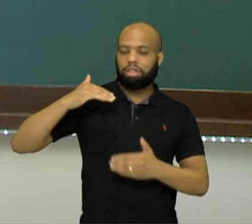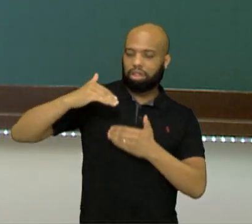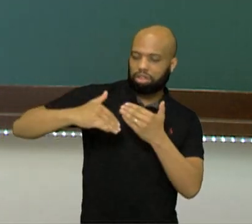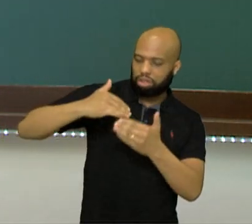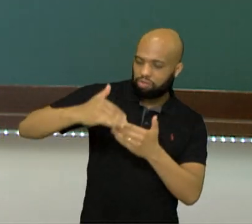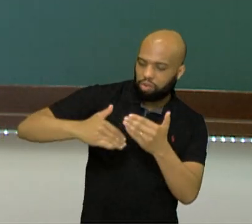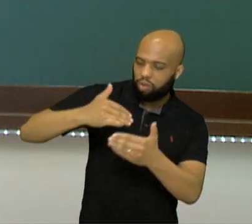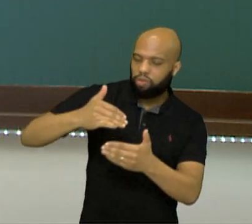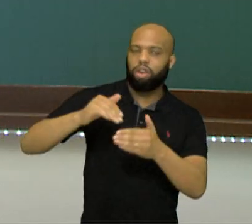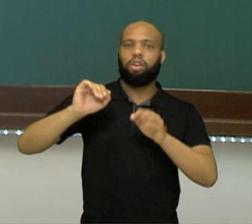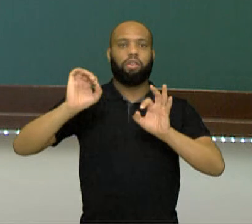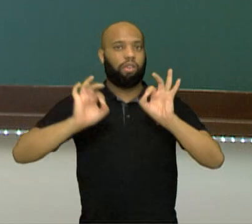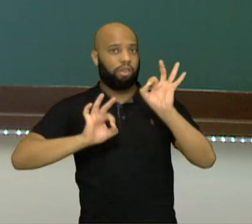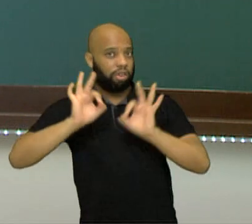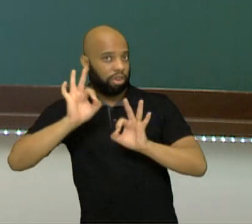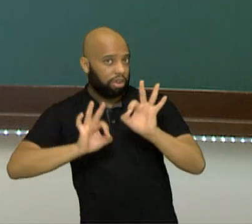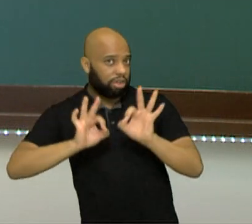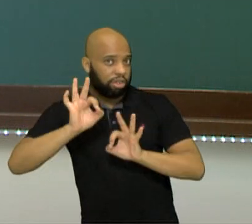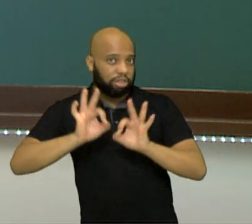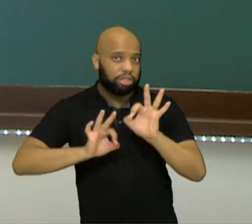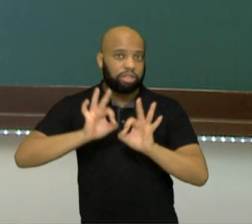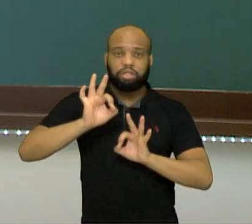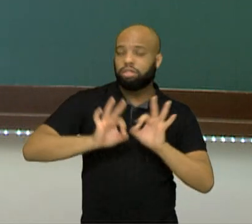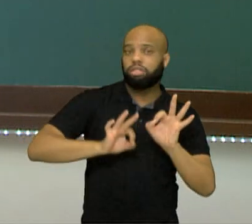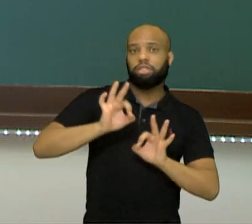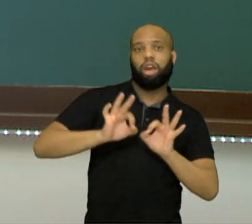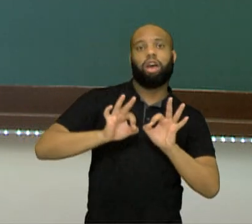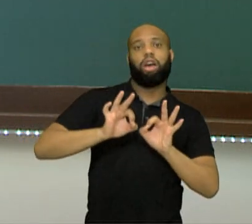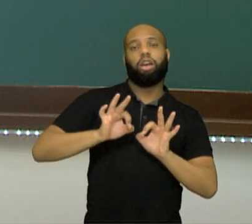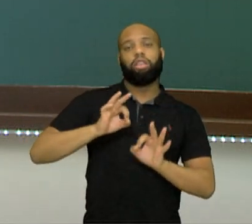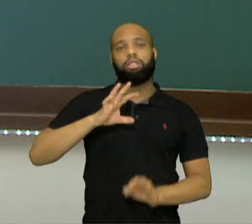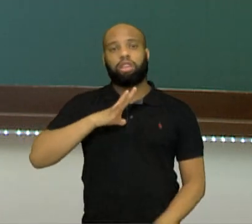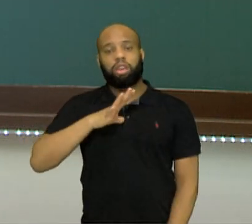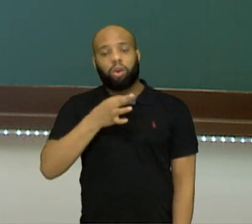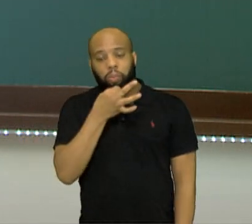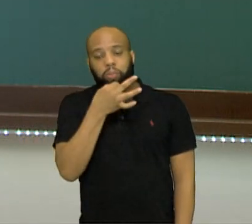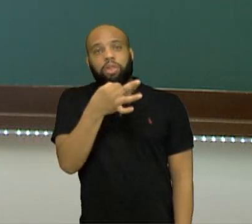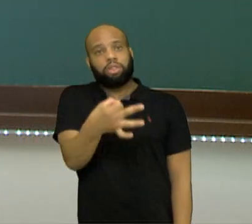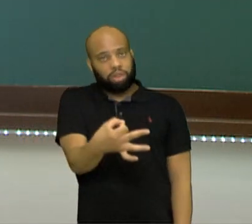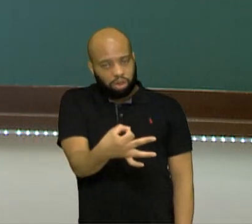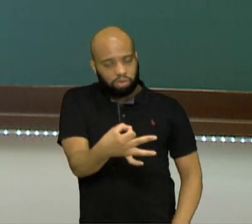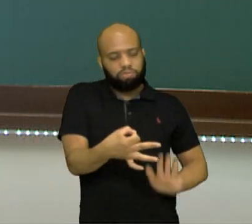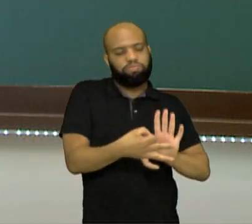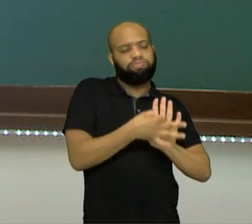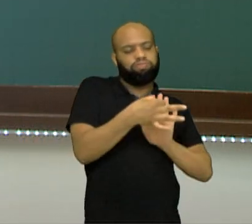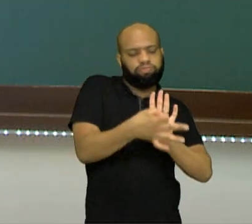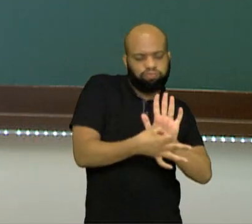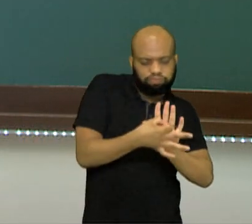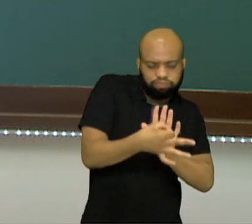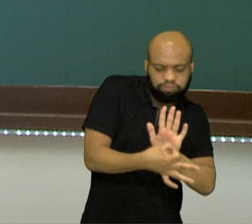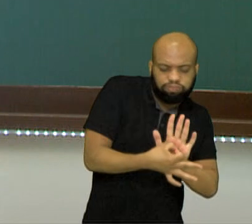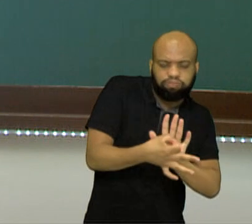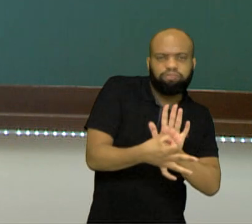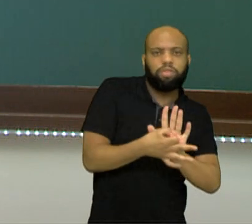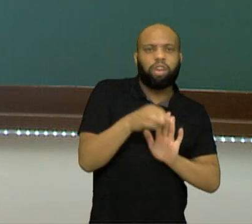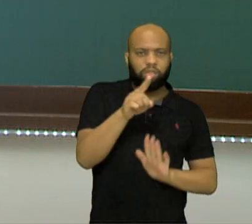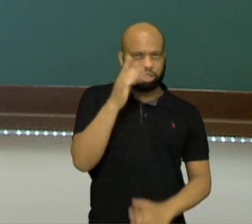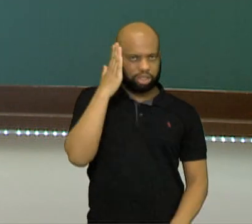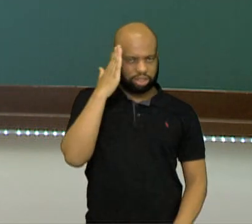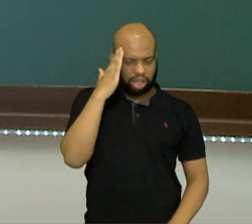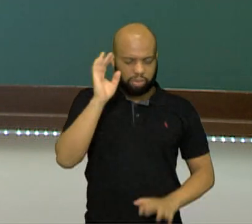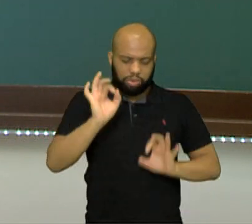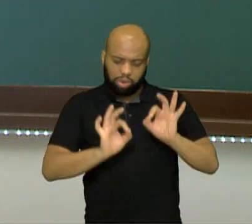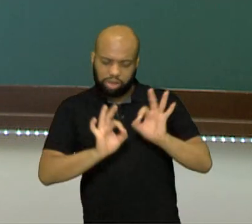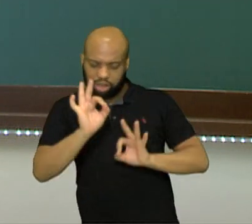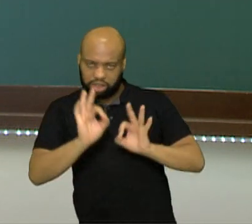desenvolver, organizar uma argumentação. Você sabe organizar uma argumentação? Você sabe